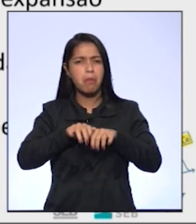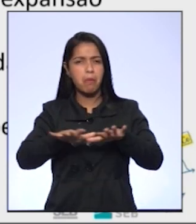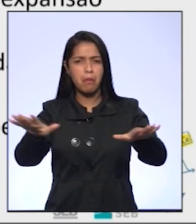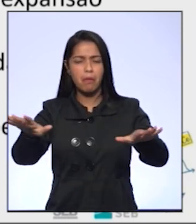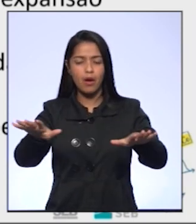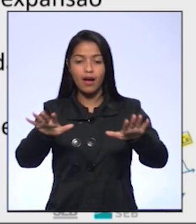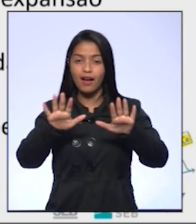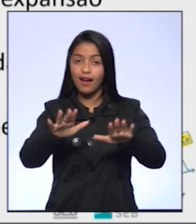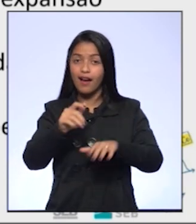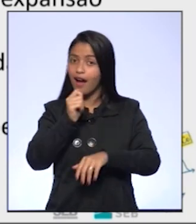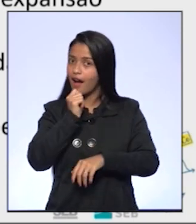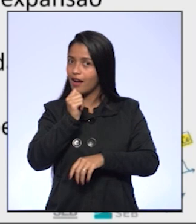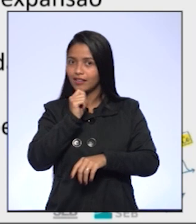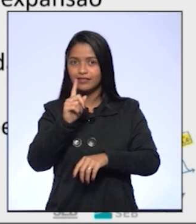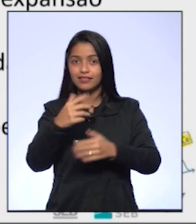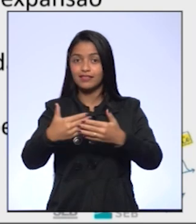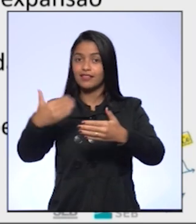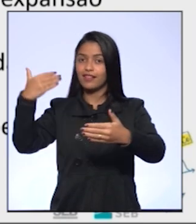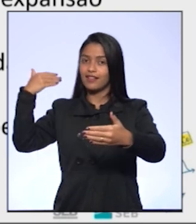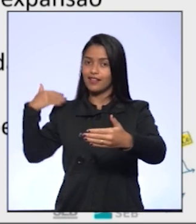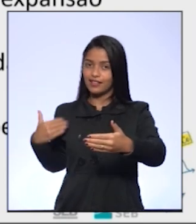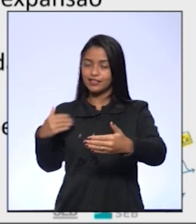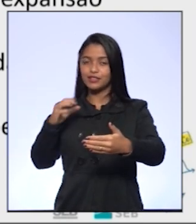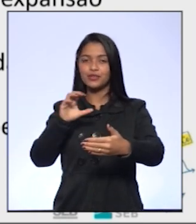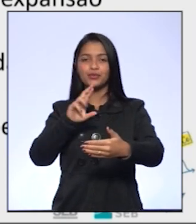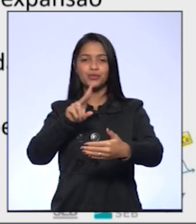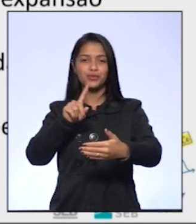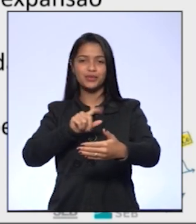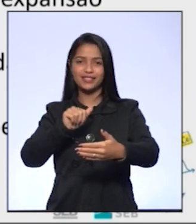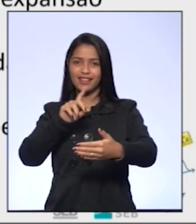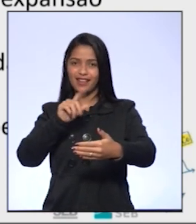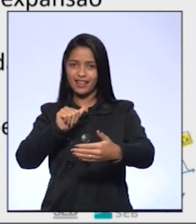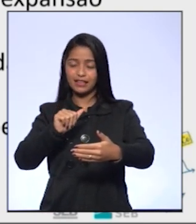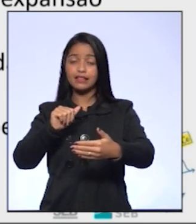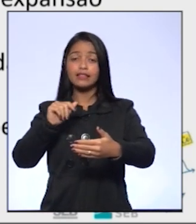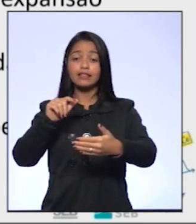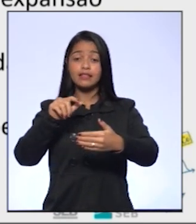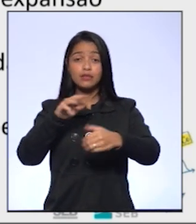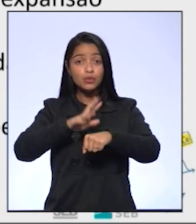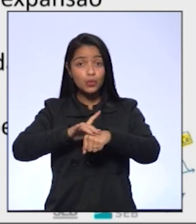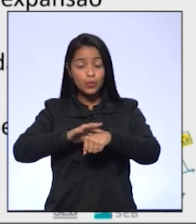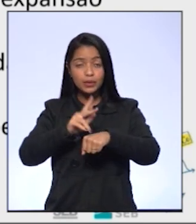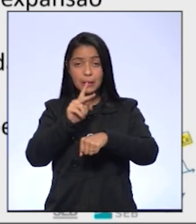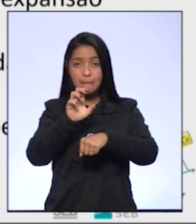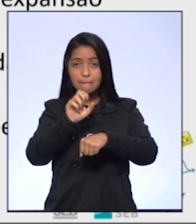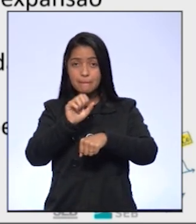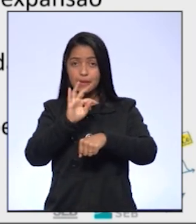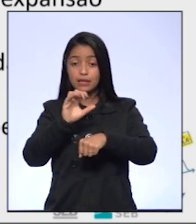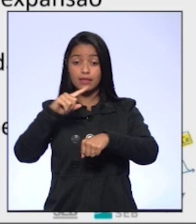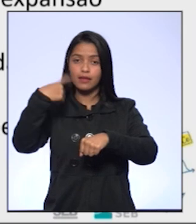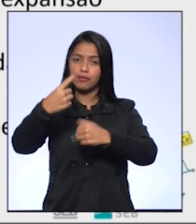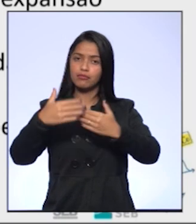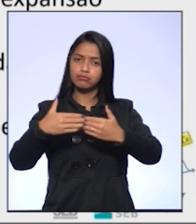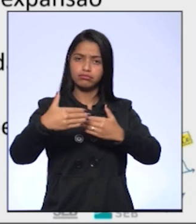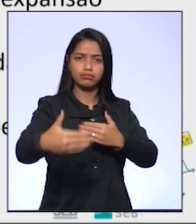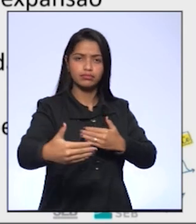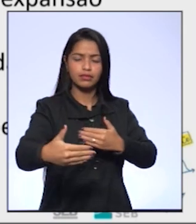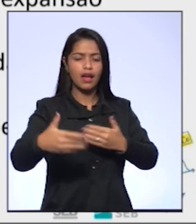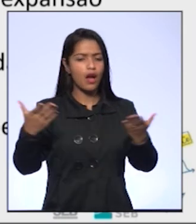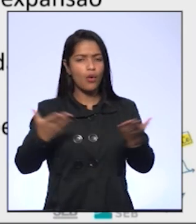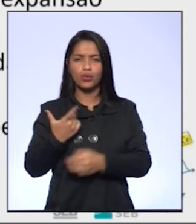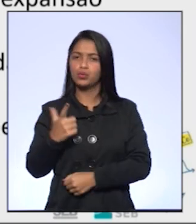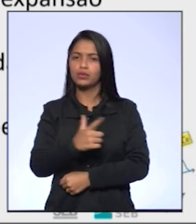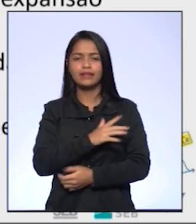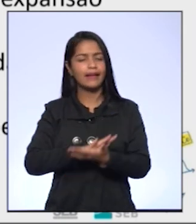está nas cruzadas, que é no começo da Baixa Idade Média. A peste é no final da Baixa Idade Média. Essa está errada por conta de período. Não tem nada de peste bubônica